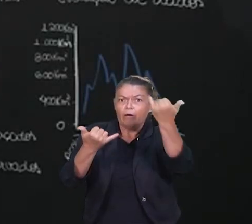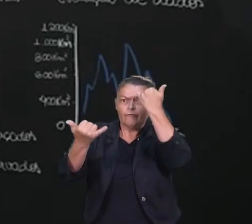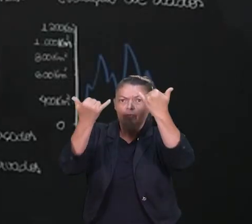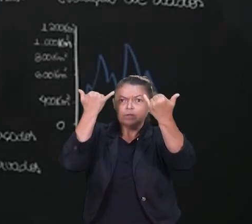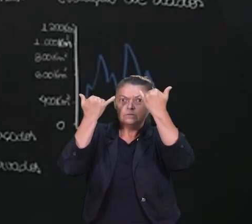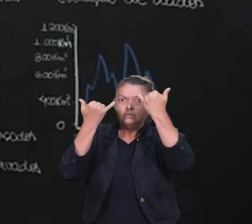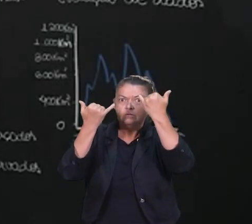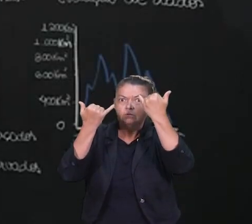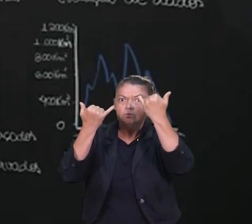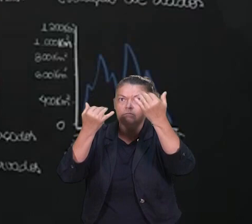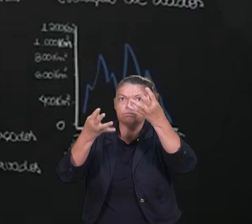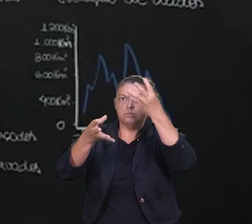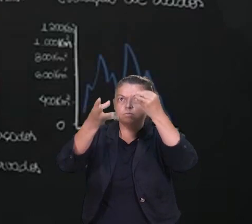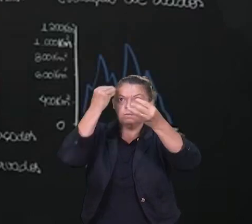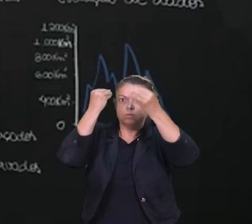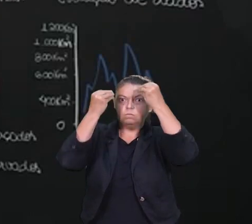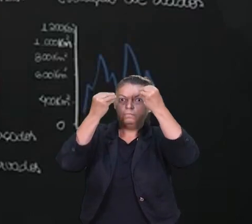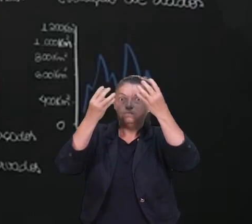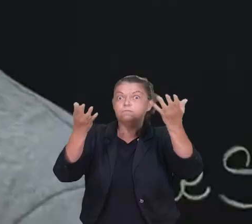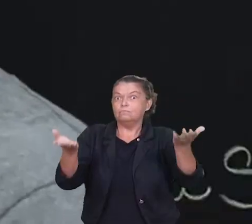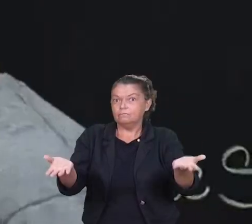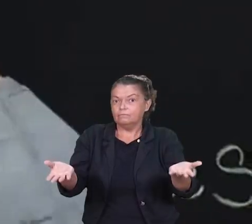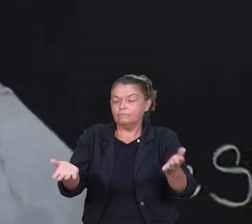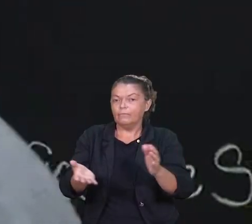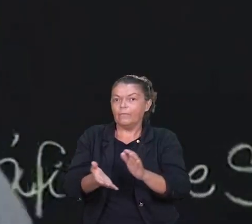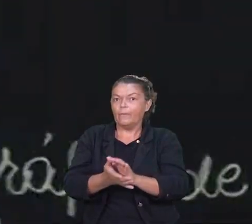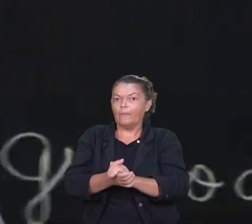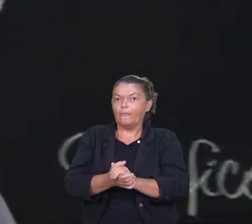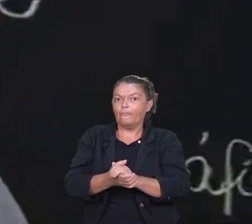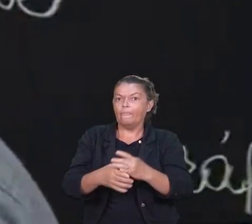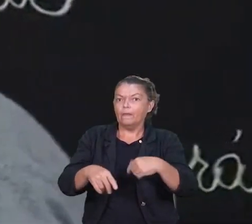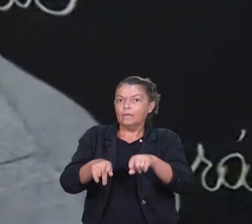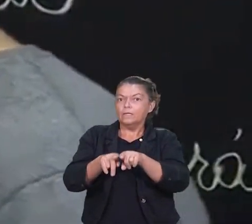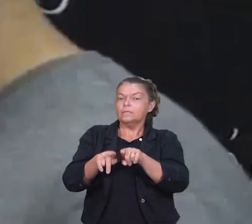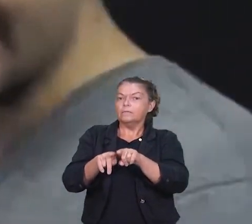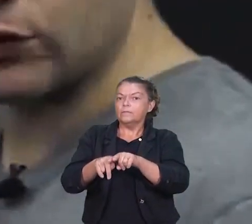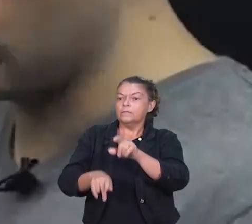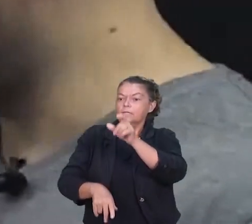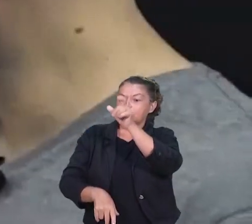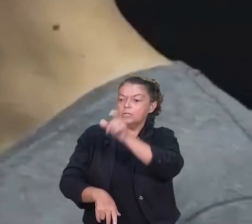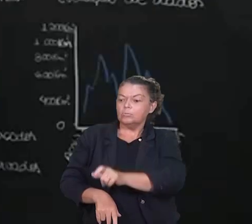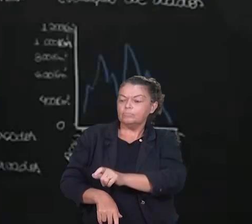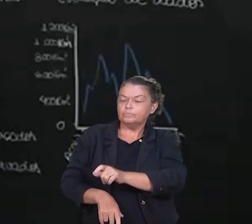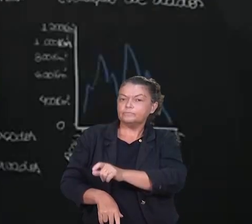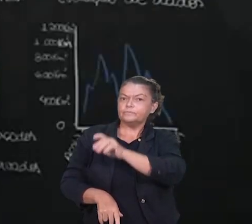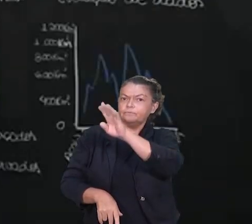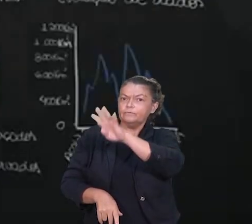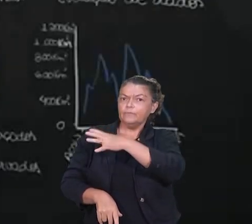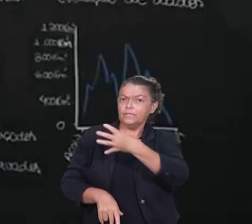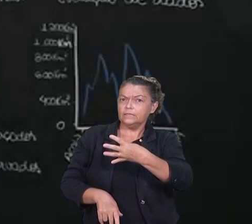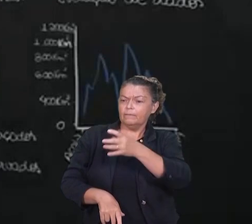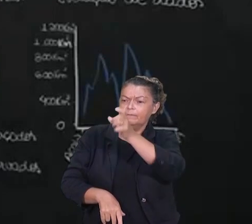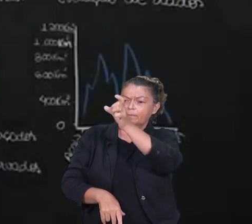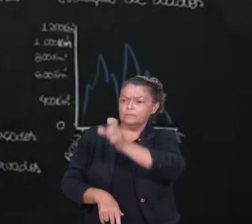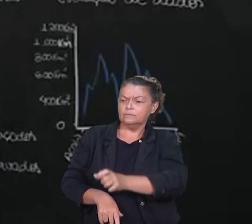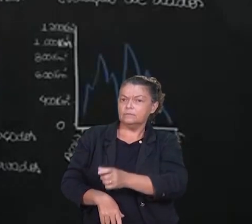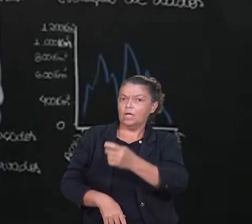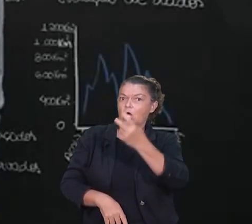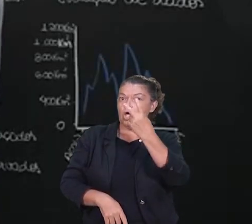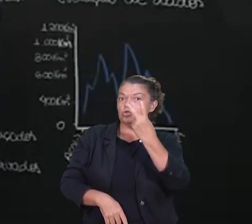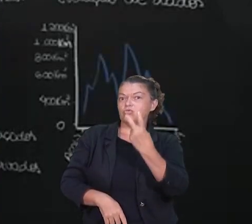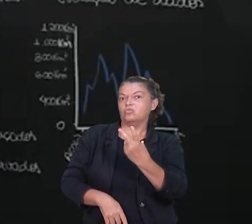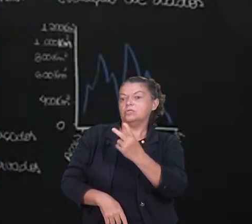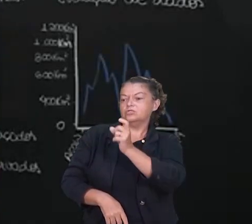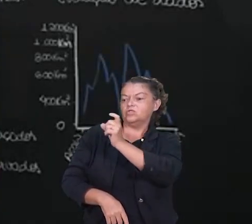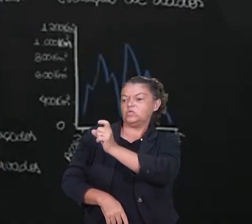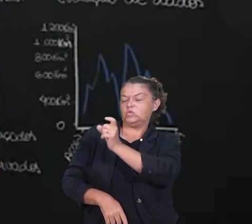Imagine um monte de informação, ela, pum, acabou colocando ali. Agora nós temos aqui a tabela de entrada dupla. Vamos ter o quê? Duas